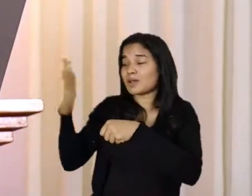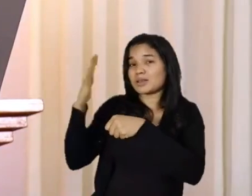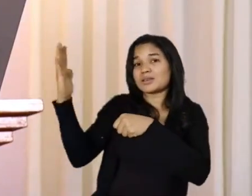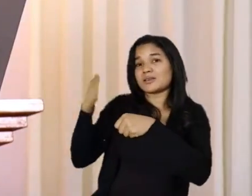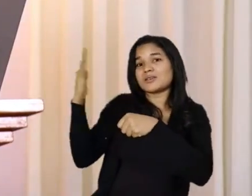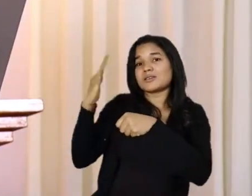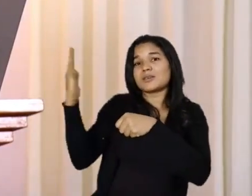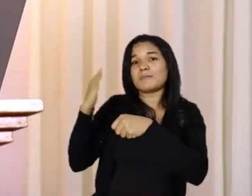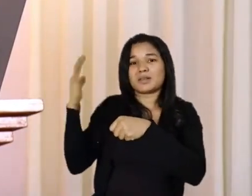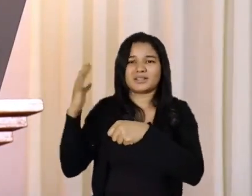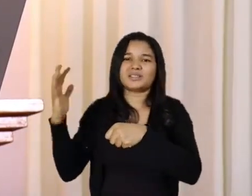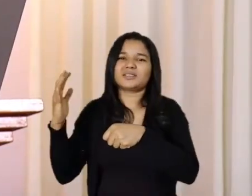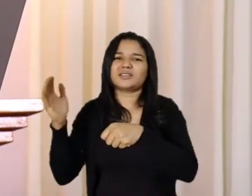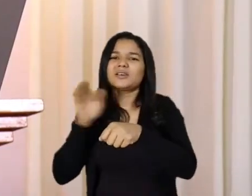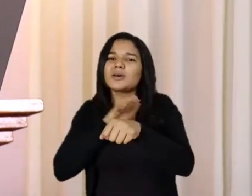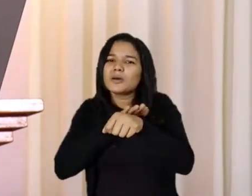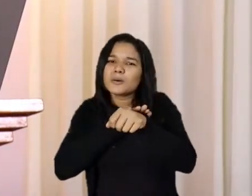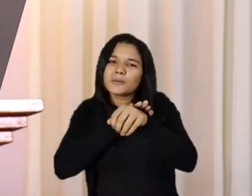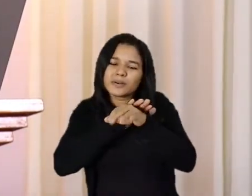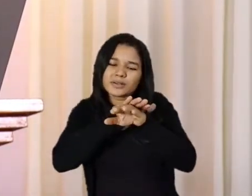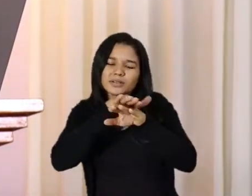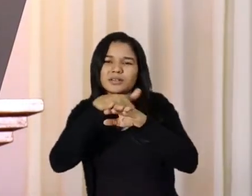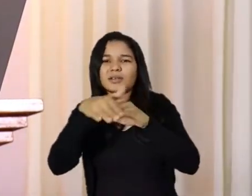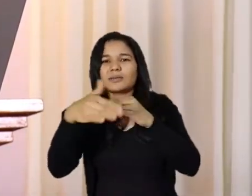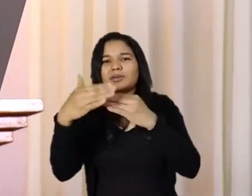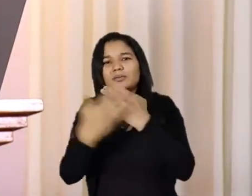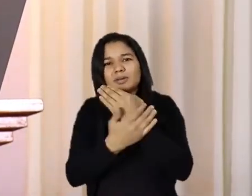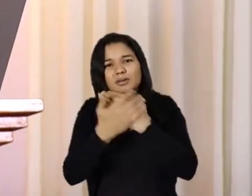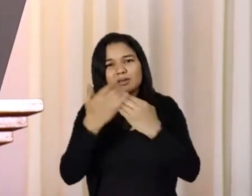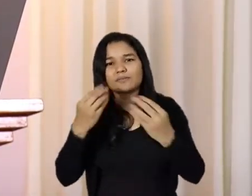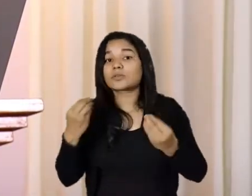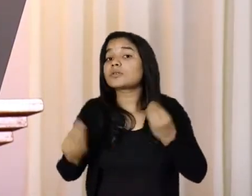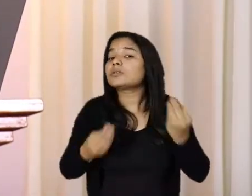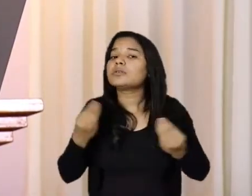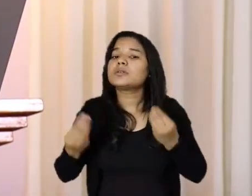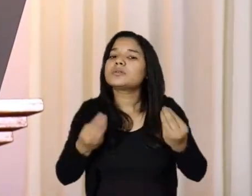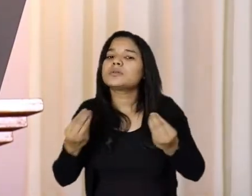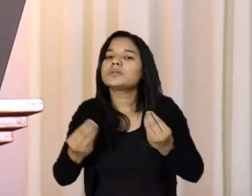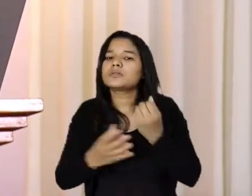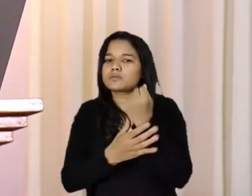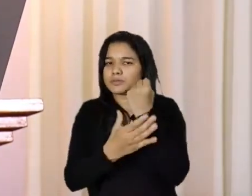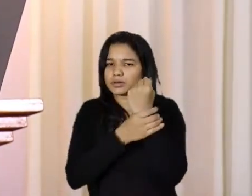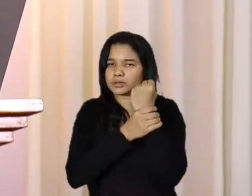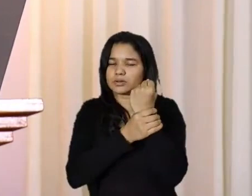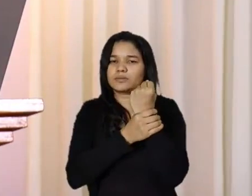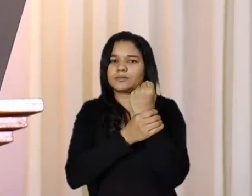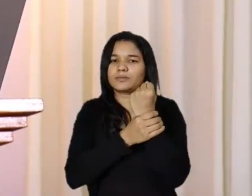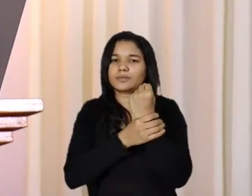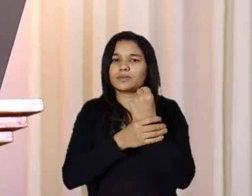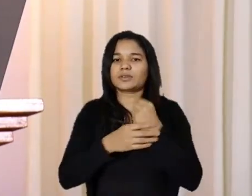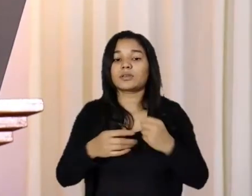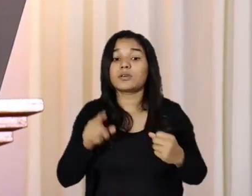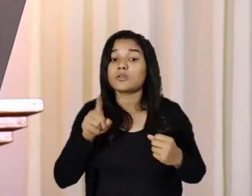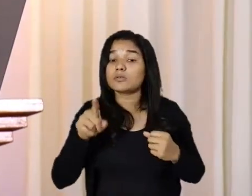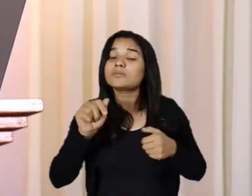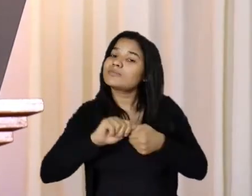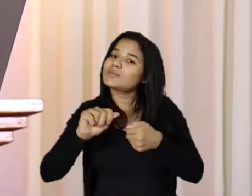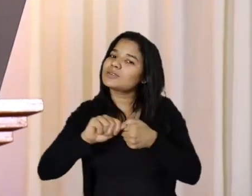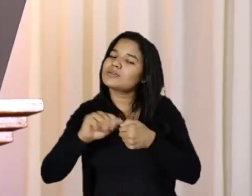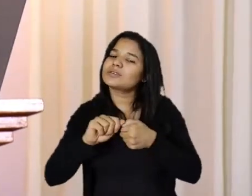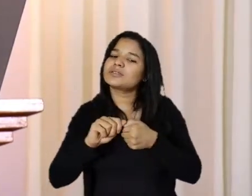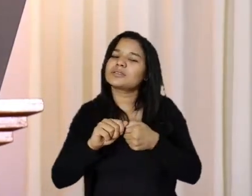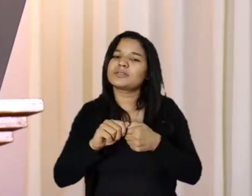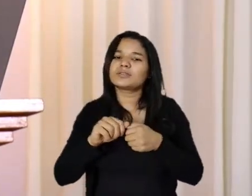é uma das melhores formas de você betumar o seu lar? Fazendo o culto da manhã, o culto da noite, onde você entrega a